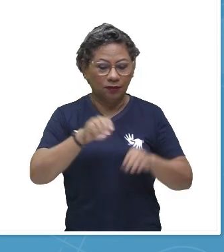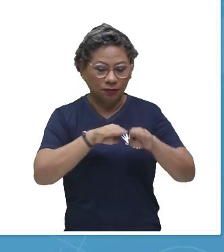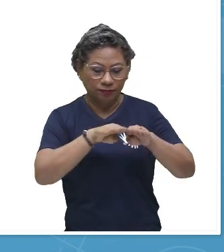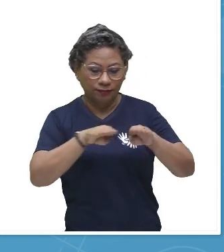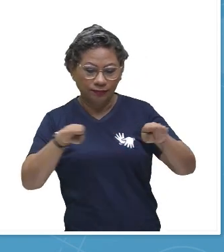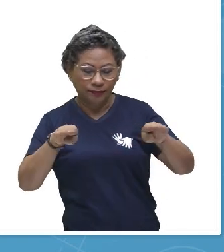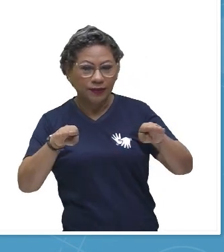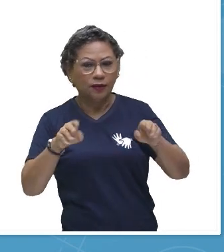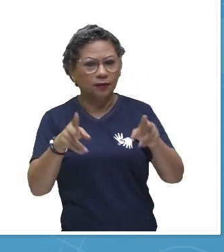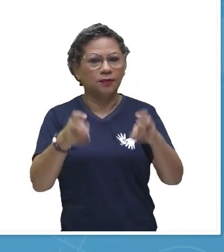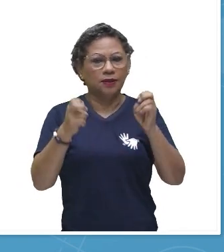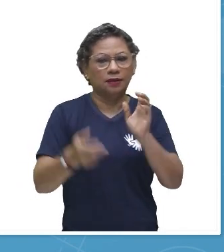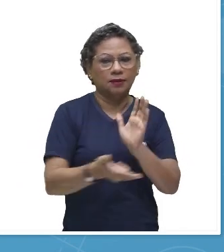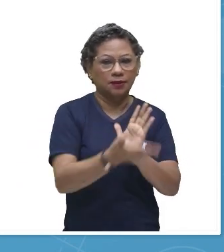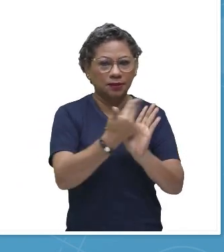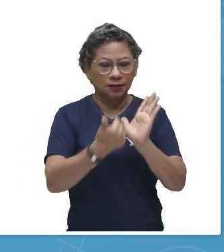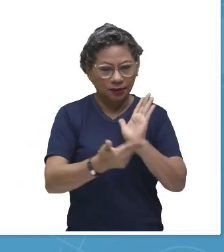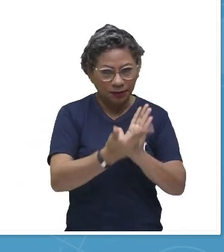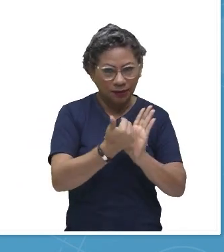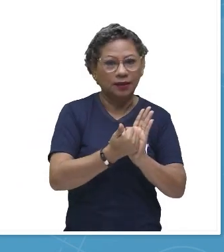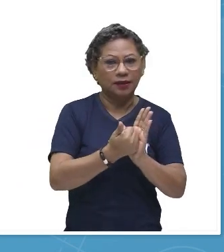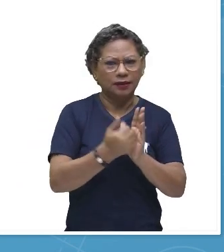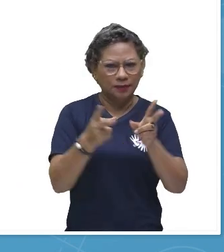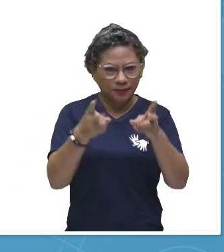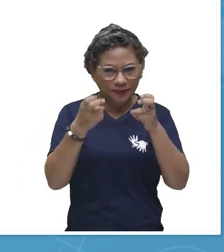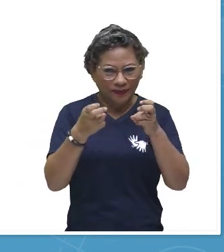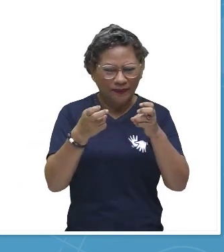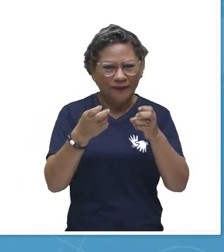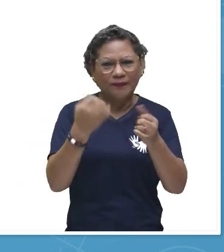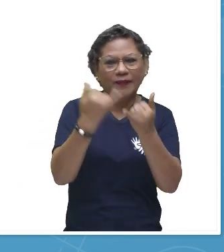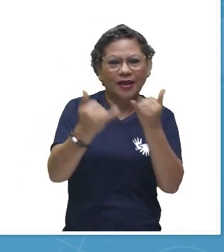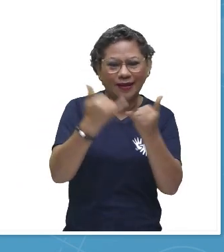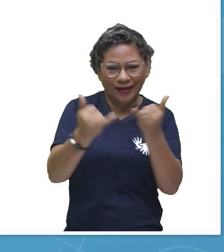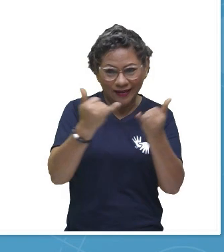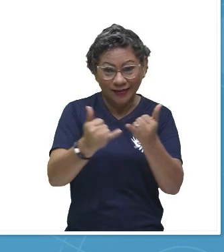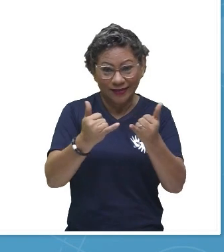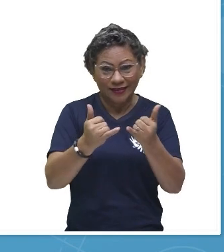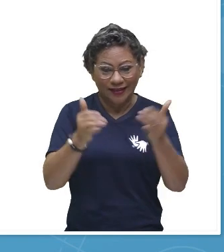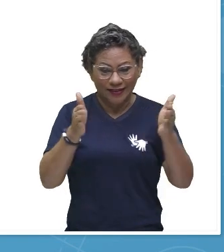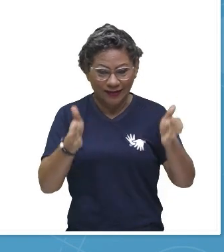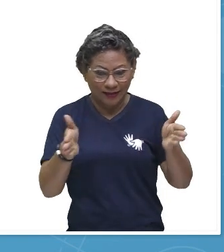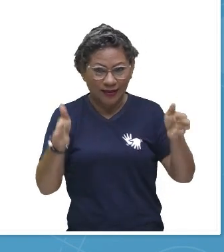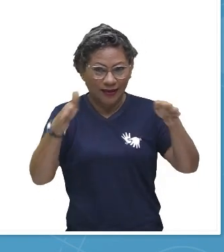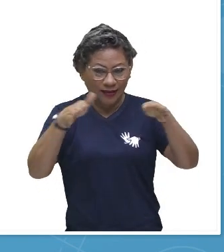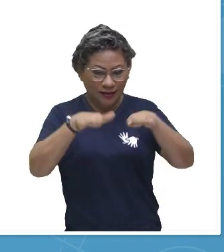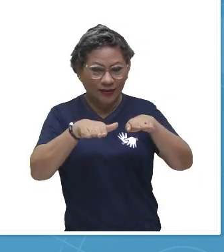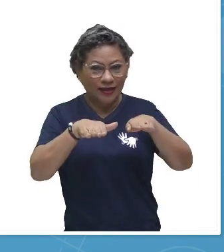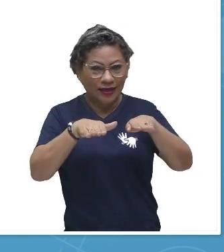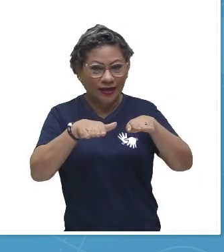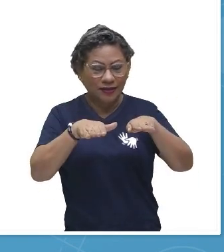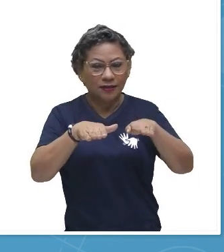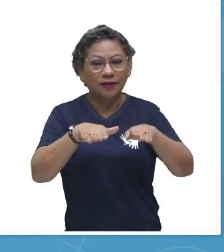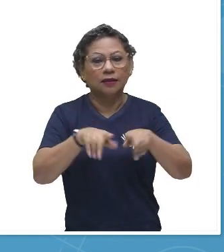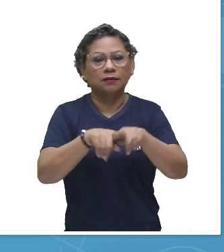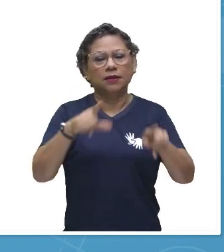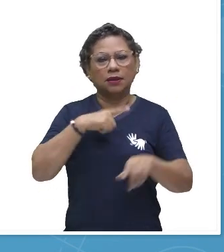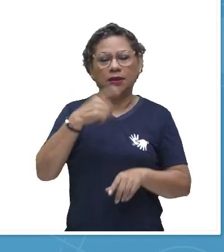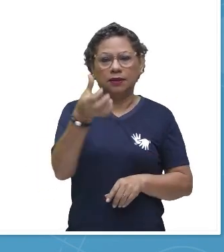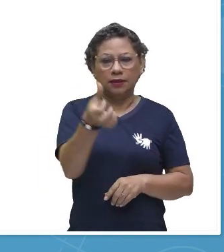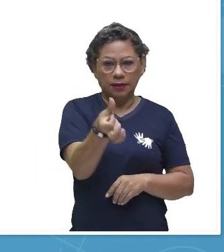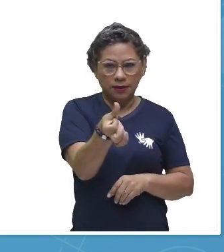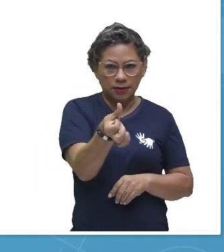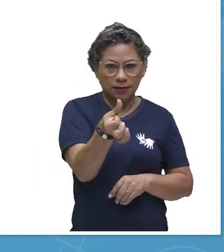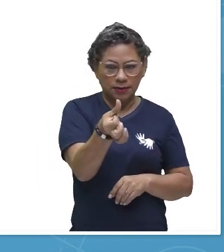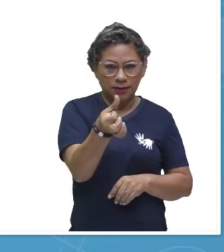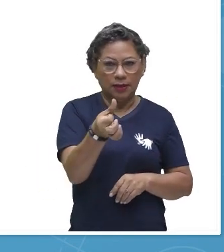Vejam aqui, nós temos uma figura que parece uma caixa e ela tem 6 planos. Ela